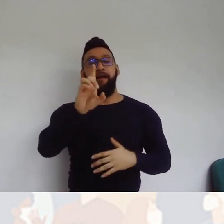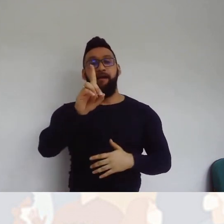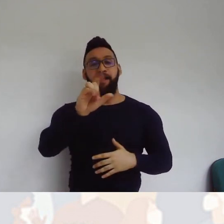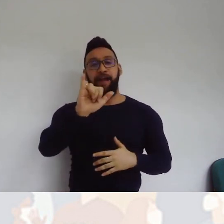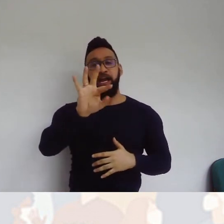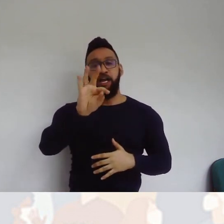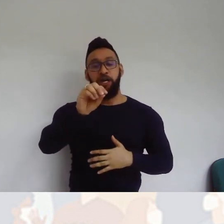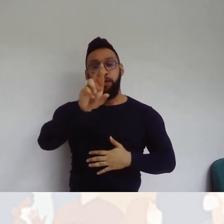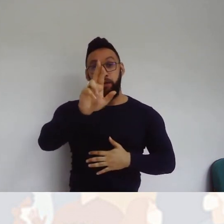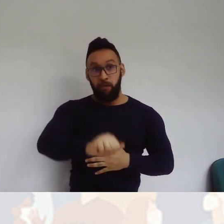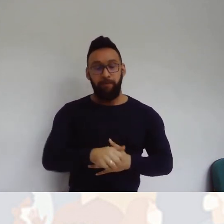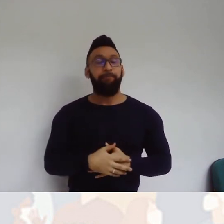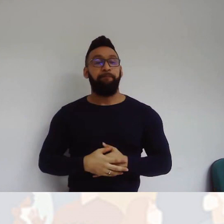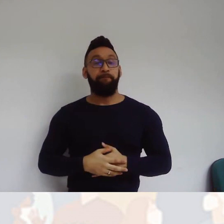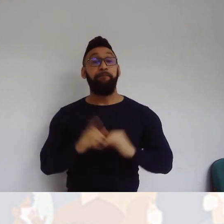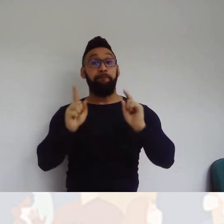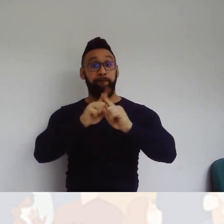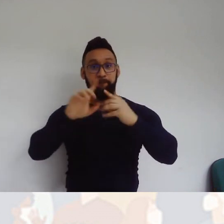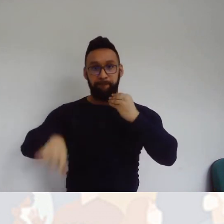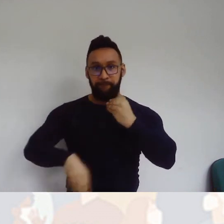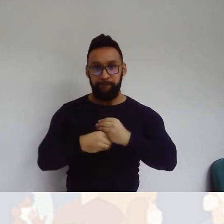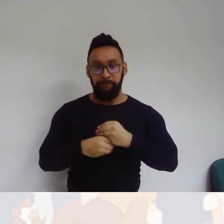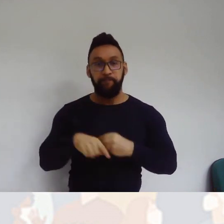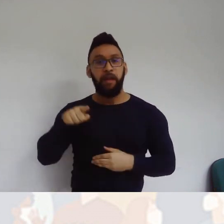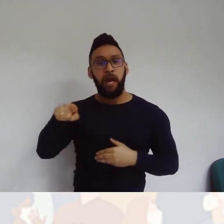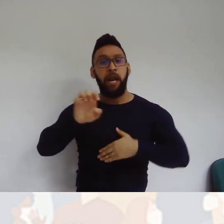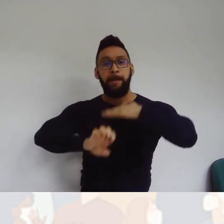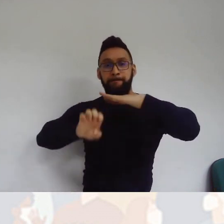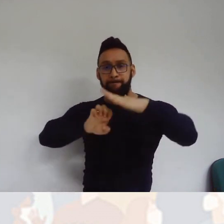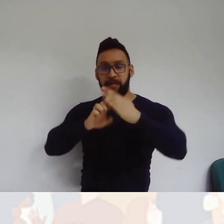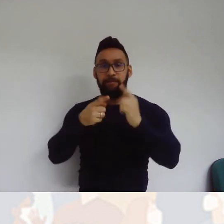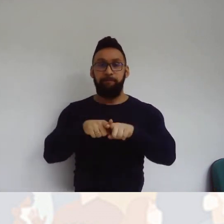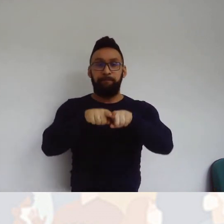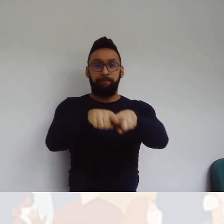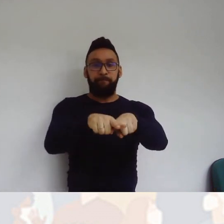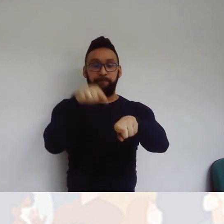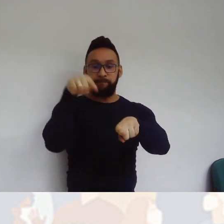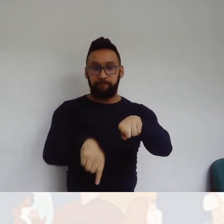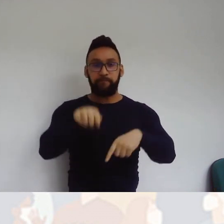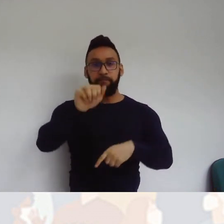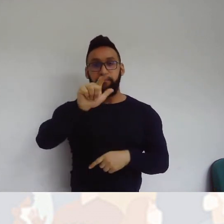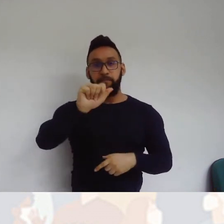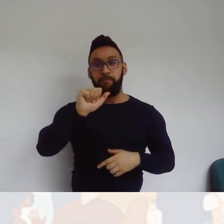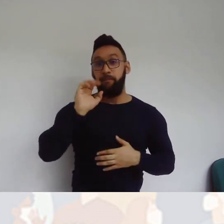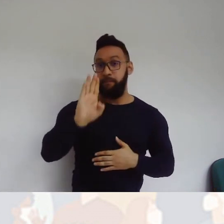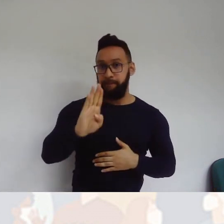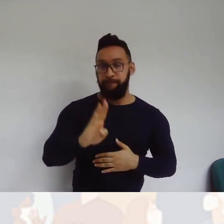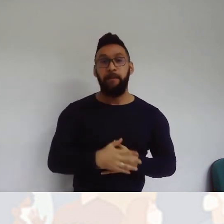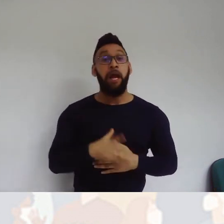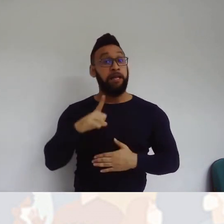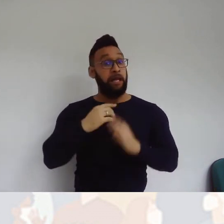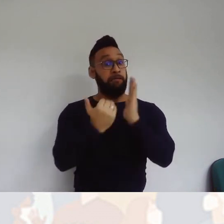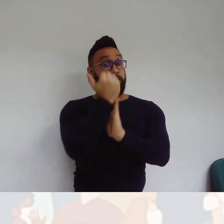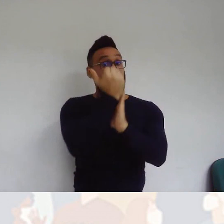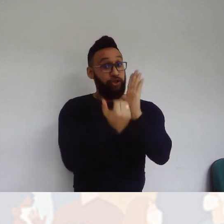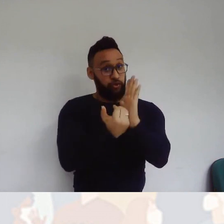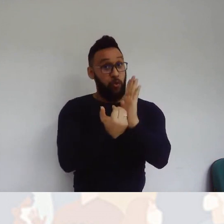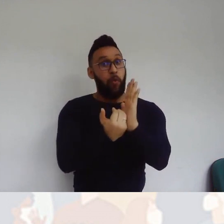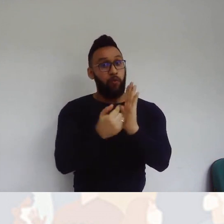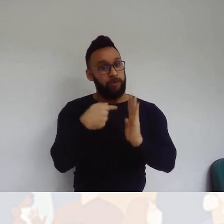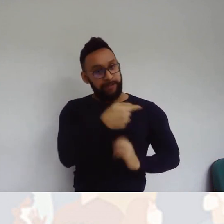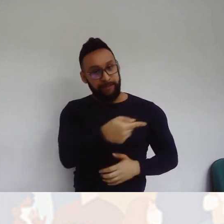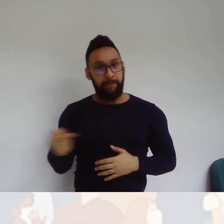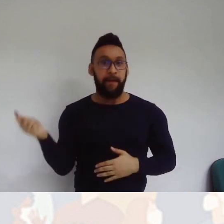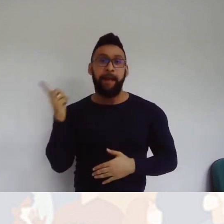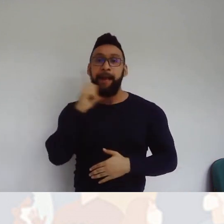falar para vocês que as editoras, elas fizeram uma parceria conosco e estão dando descontos durante essa